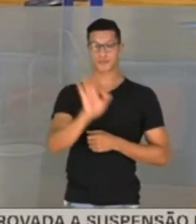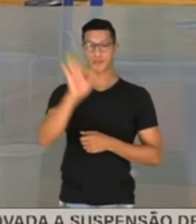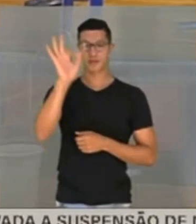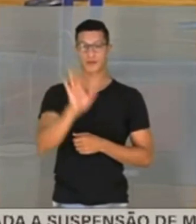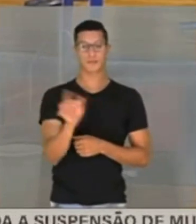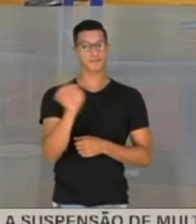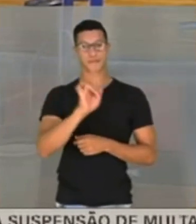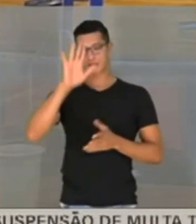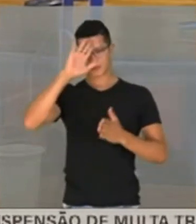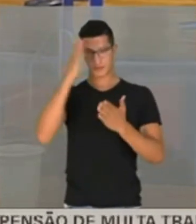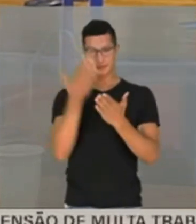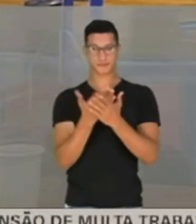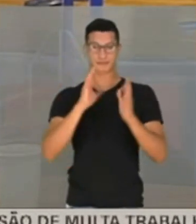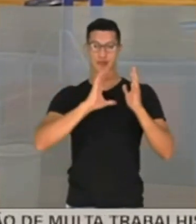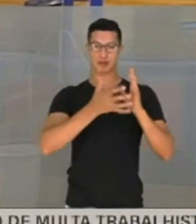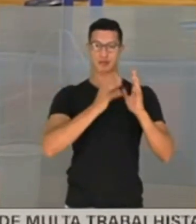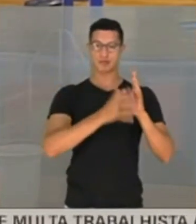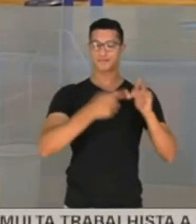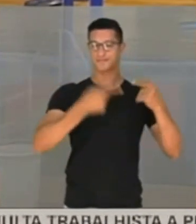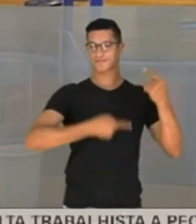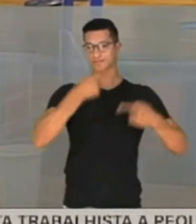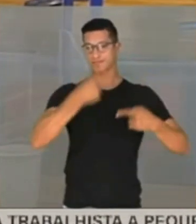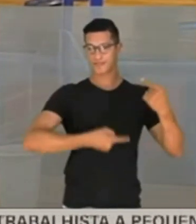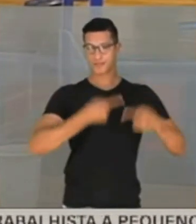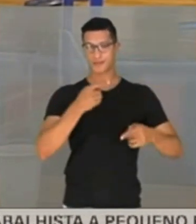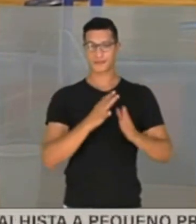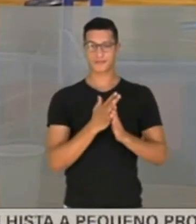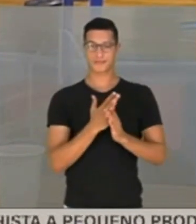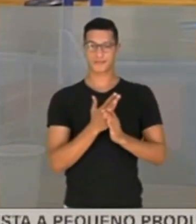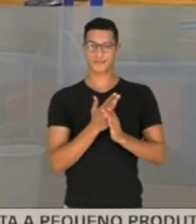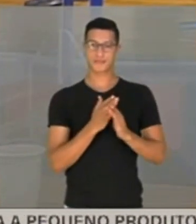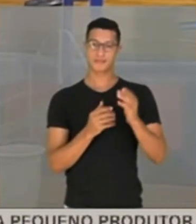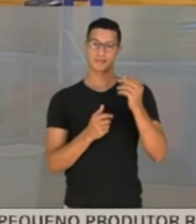86% não confiam em partidos políticos.